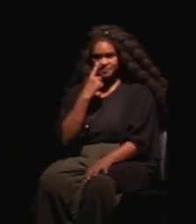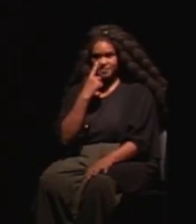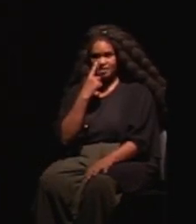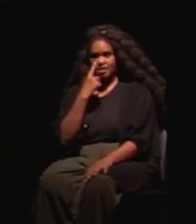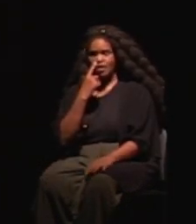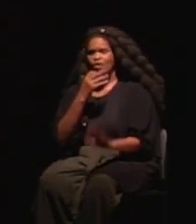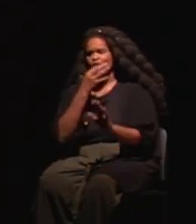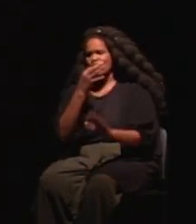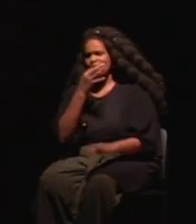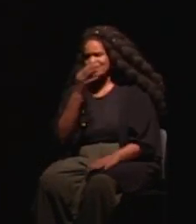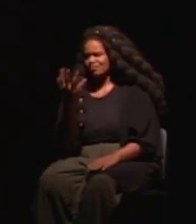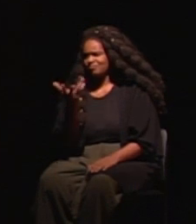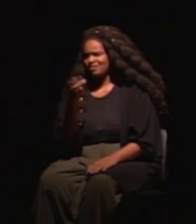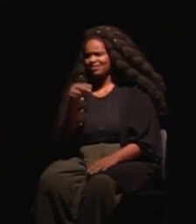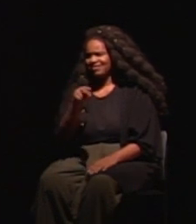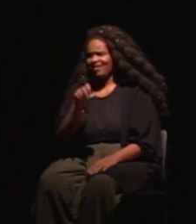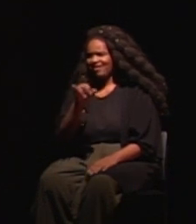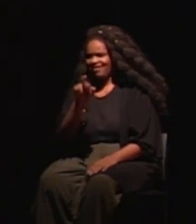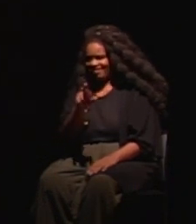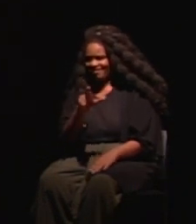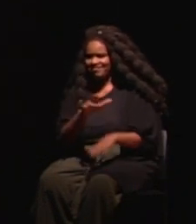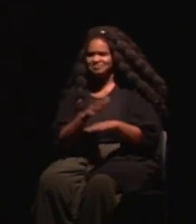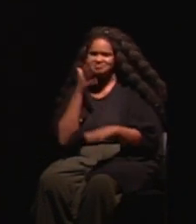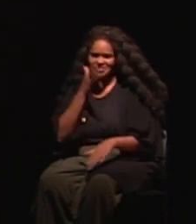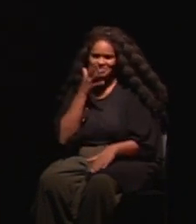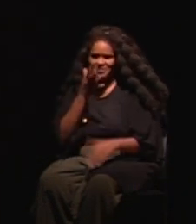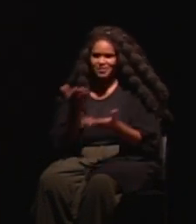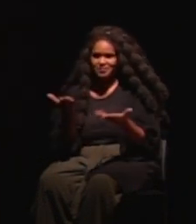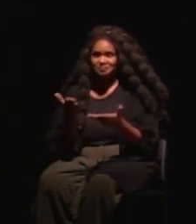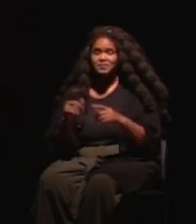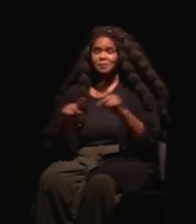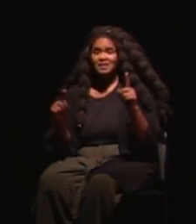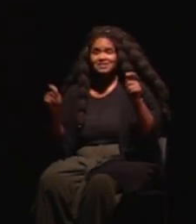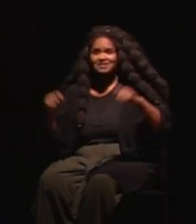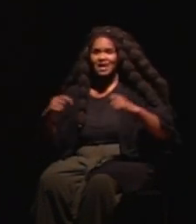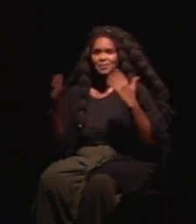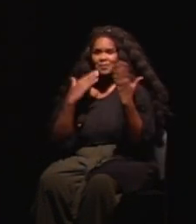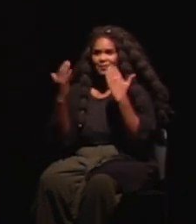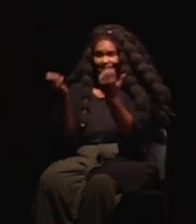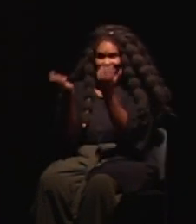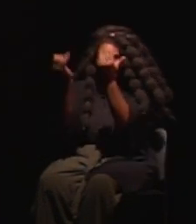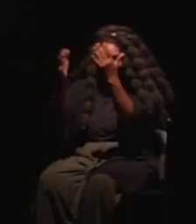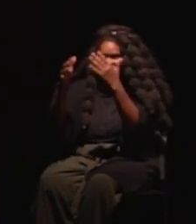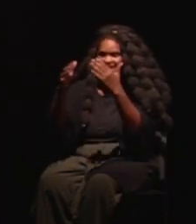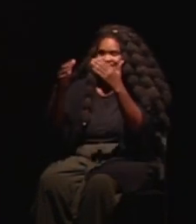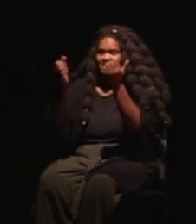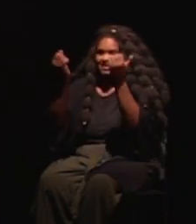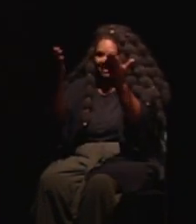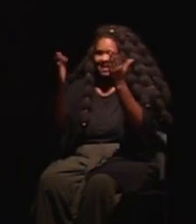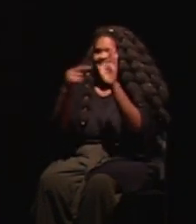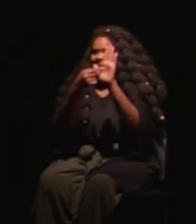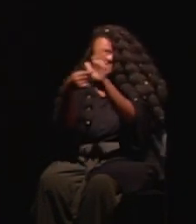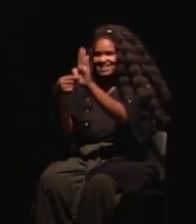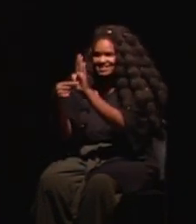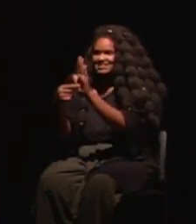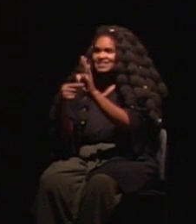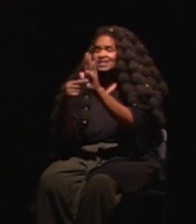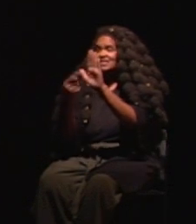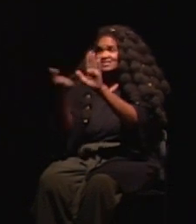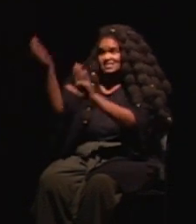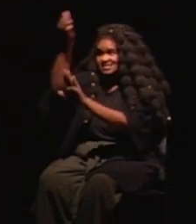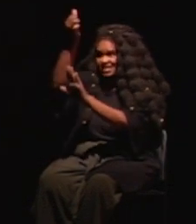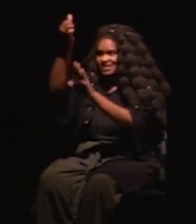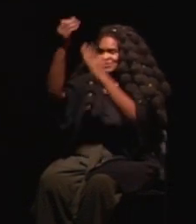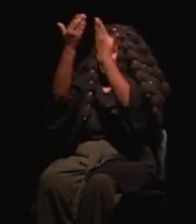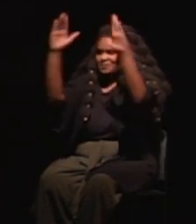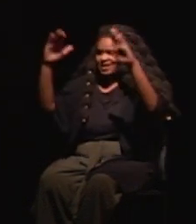maravilhosos que a Nair provocou aqui, é que a gente agora pode conversar na galeria, porque a galeria da exposição do Sexto Andar vai ficar aberta